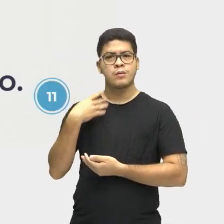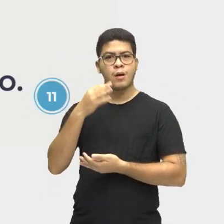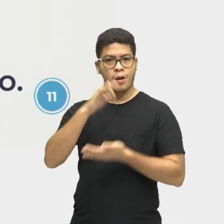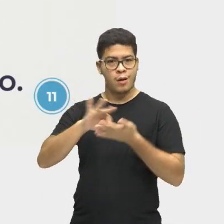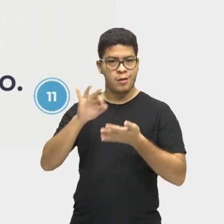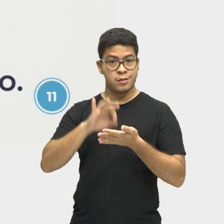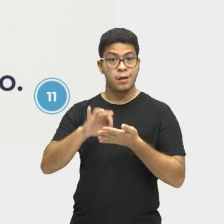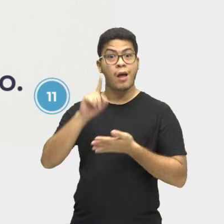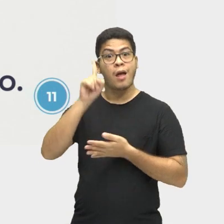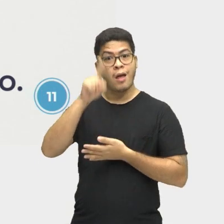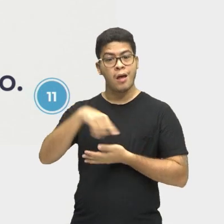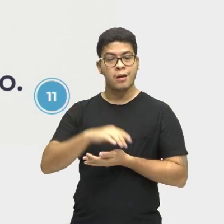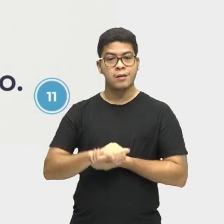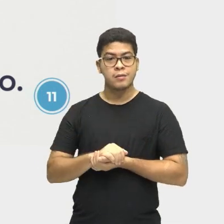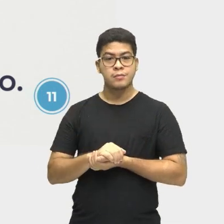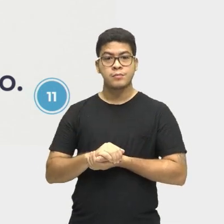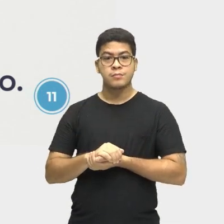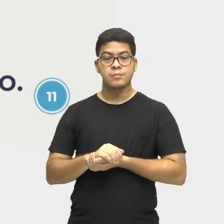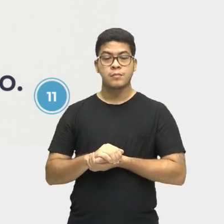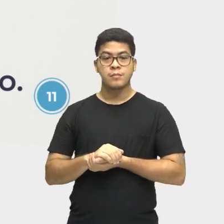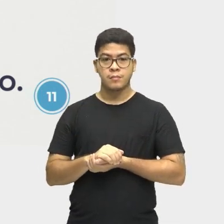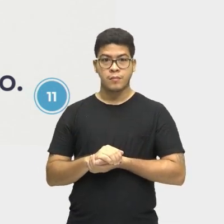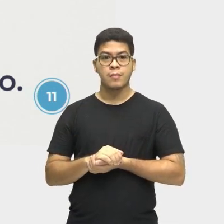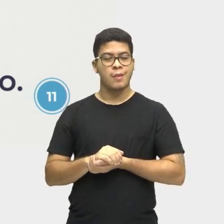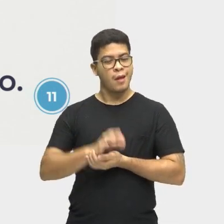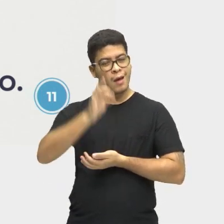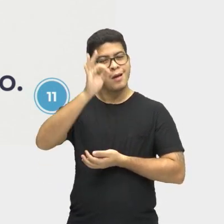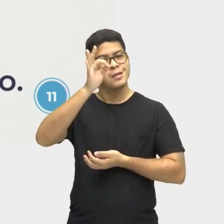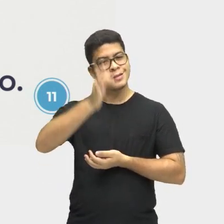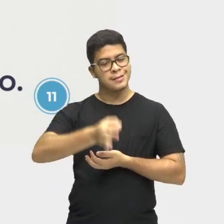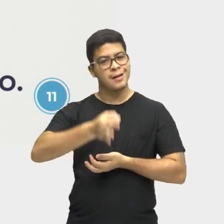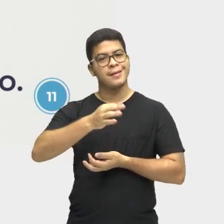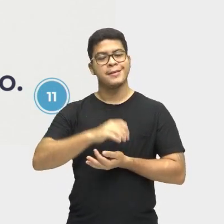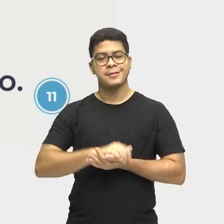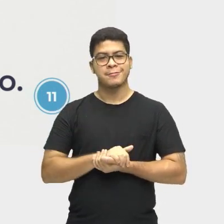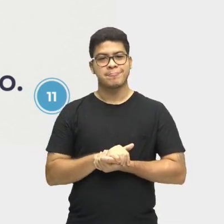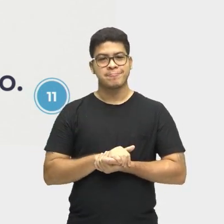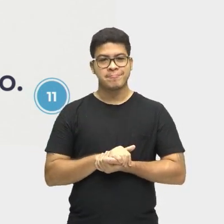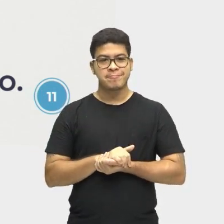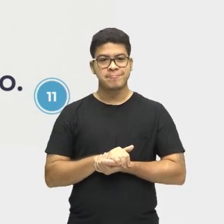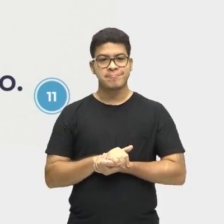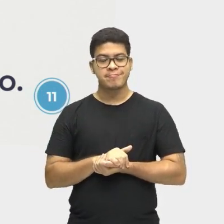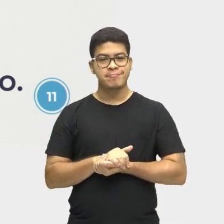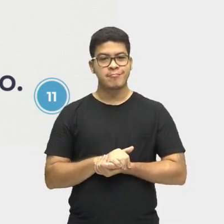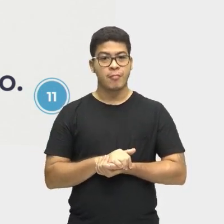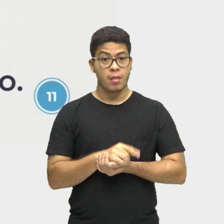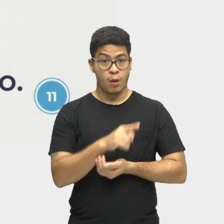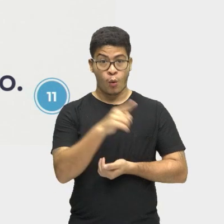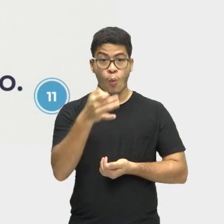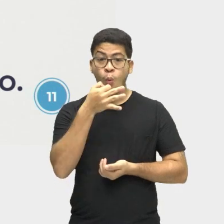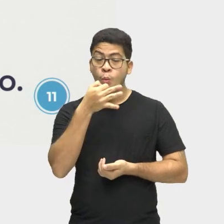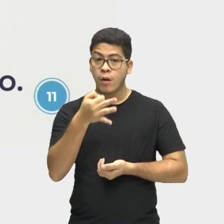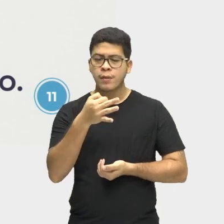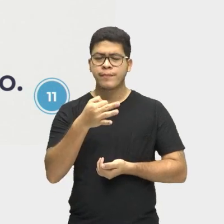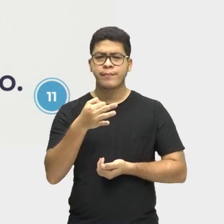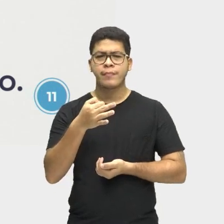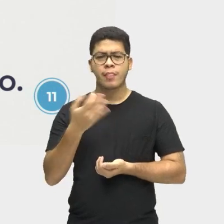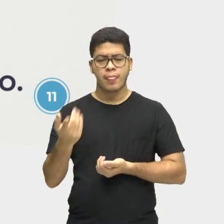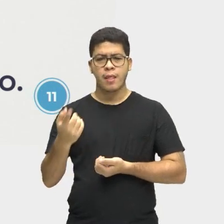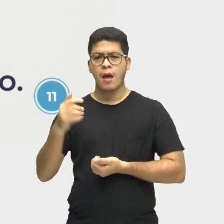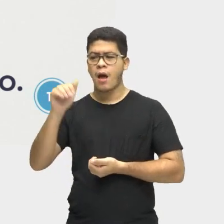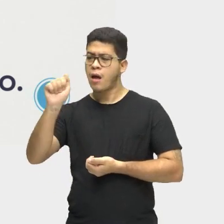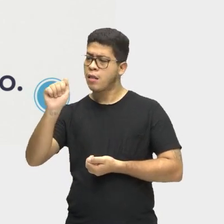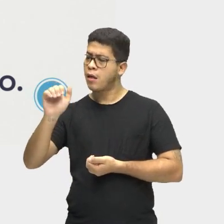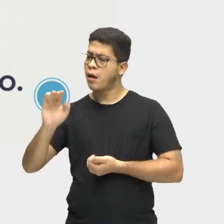aqui, x igual a 4, x igual a 2, letra B. Olha o comentário. Tanto na primeira quanto